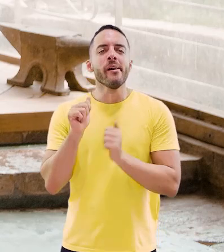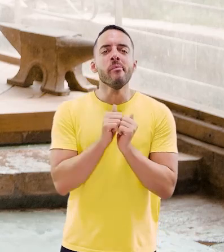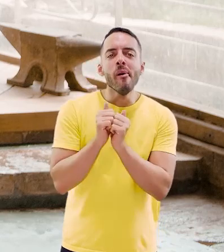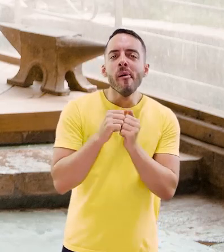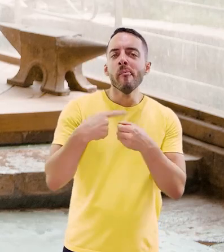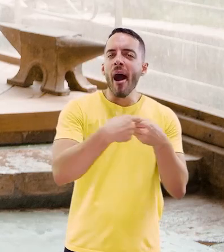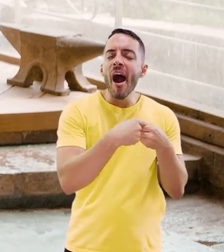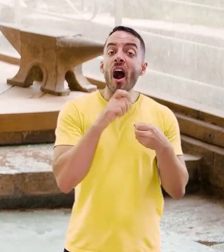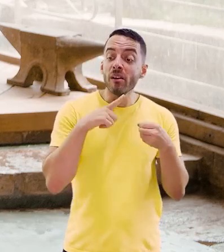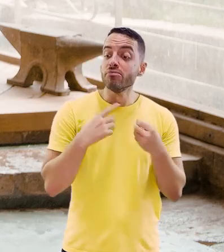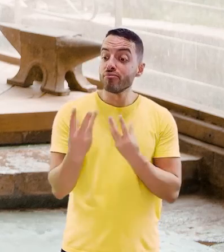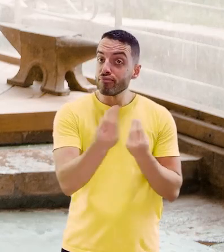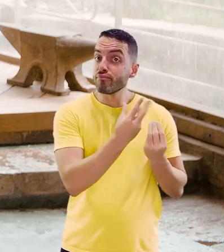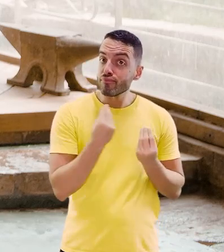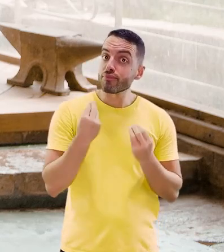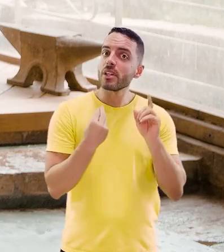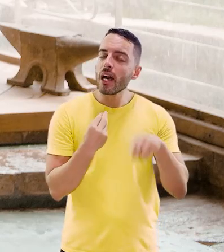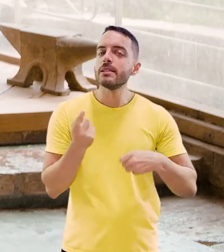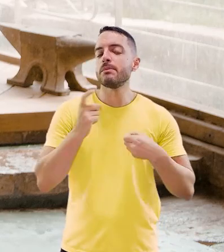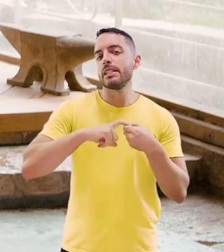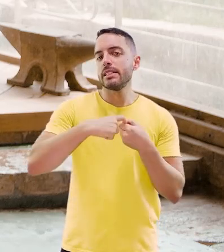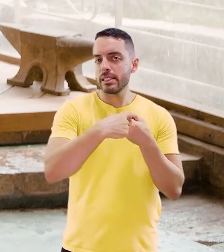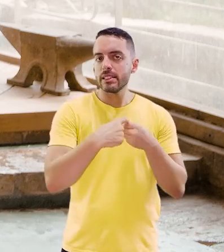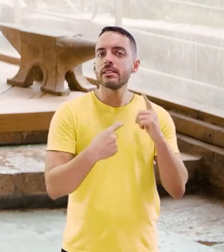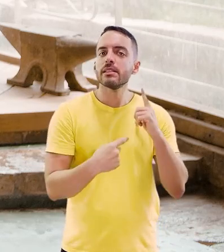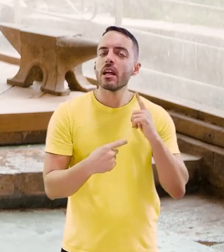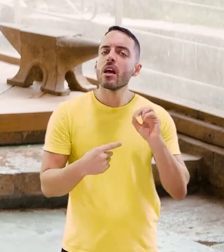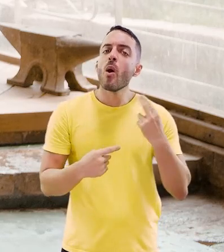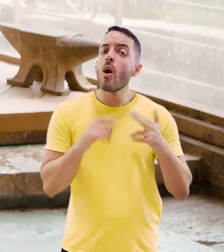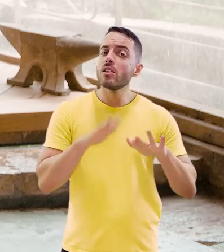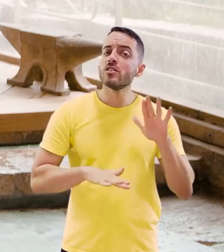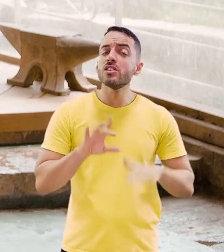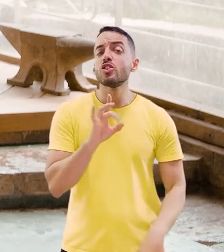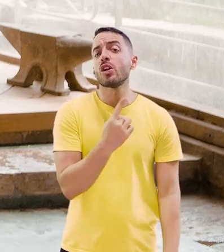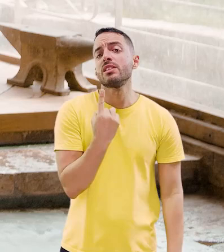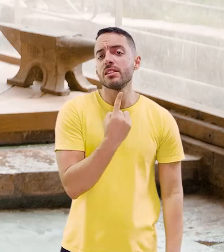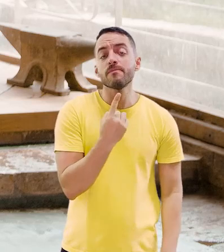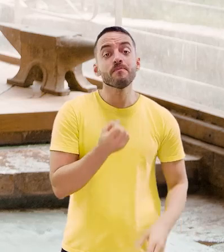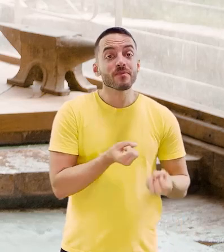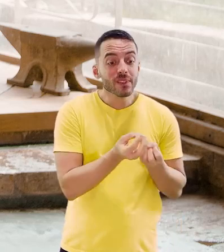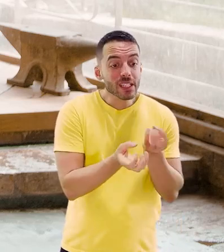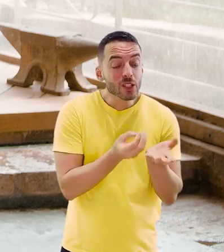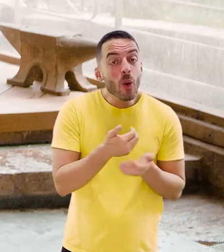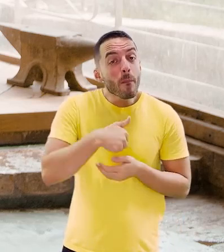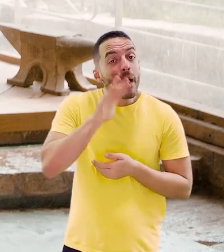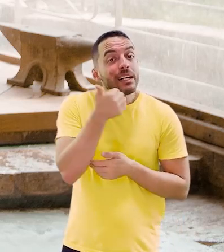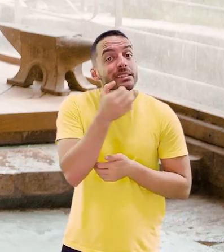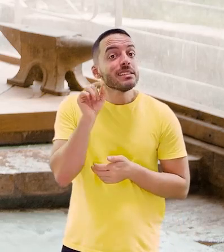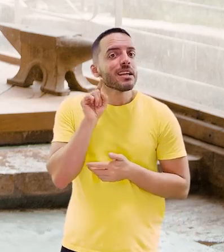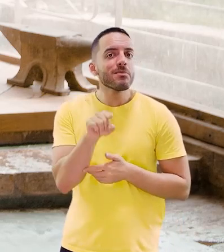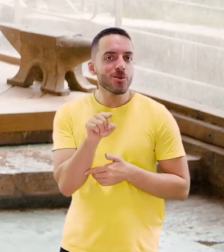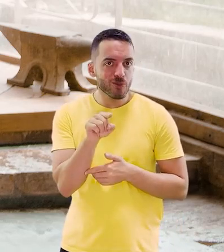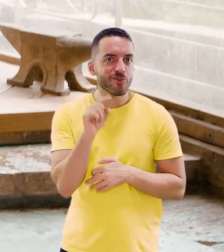Em sistema de mutirão, em sistema de parceria, ou às vezes até sozinha mesmo. Nós já plantamos mais de 100 mil mudas de árvores. Então,